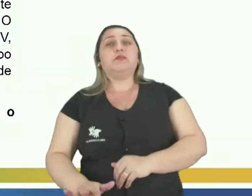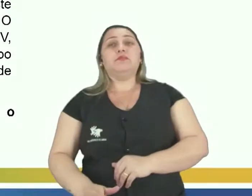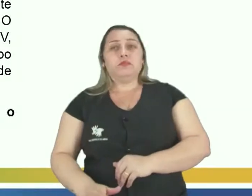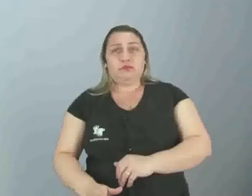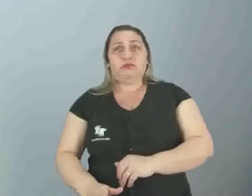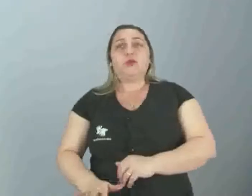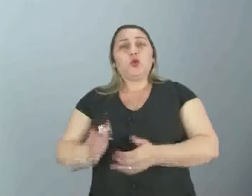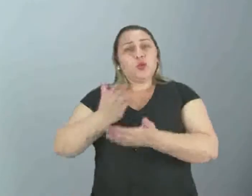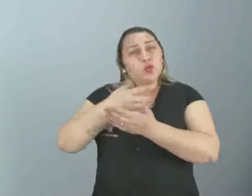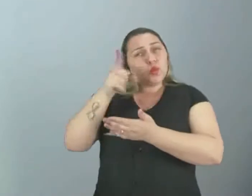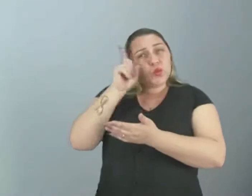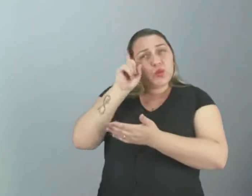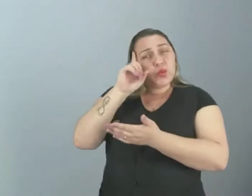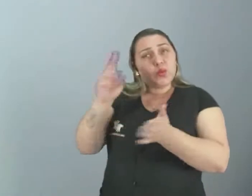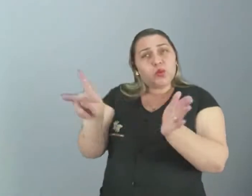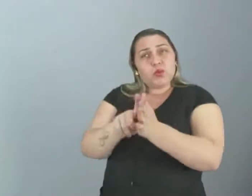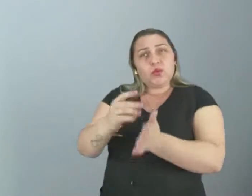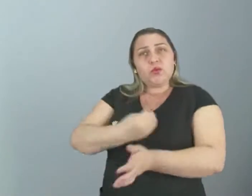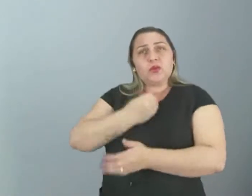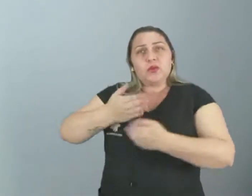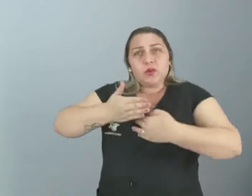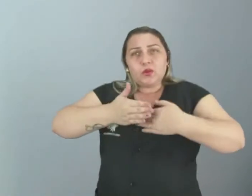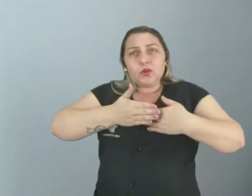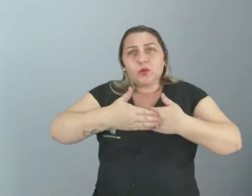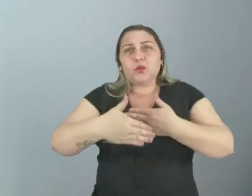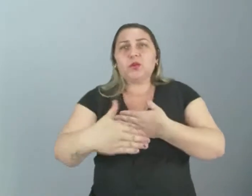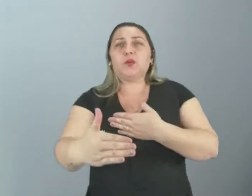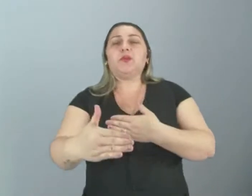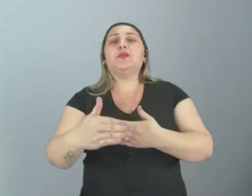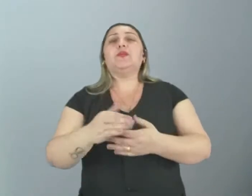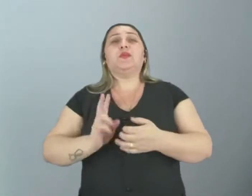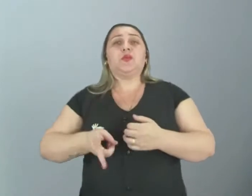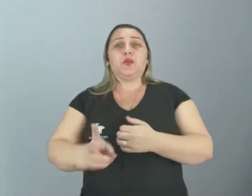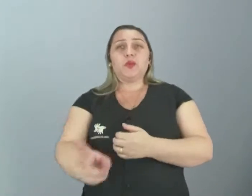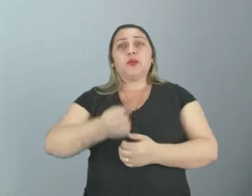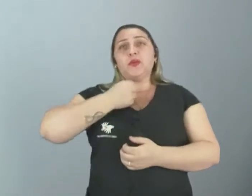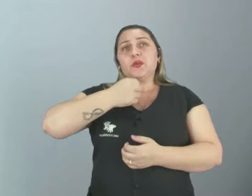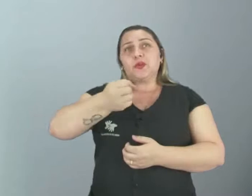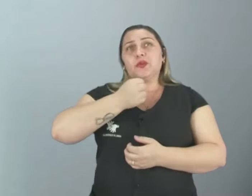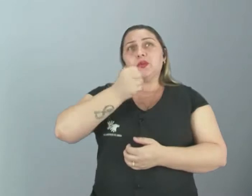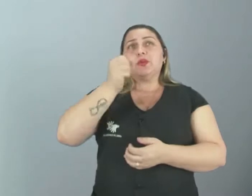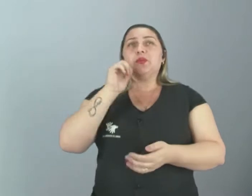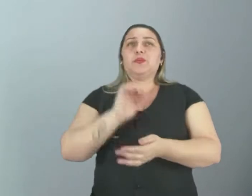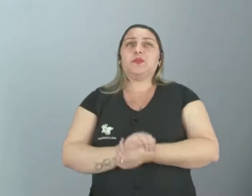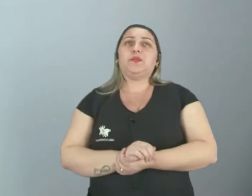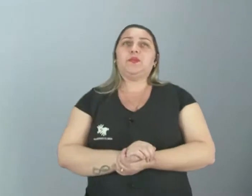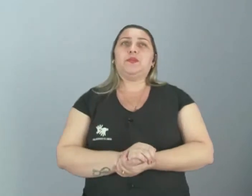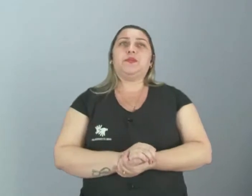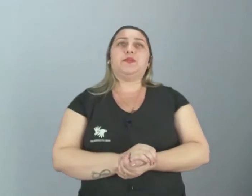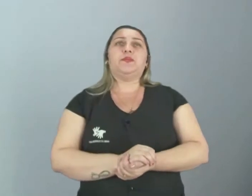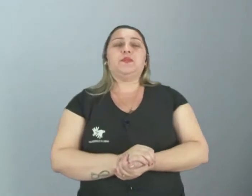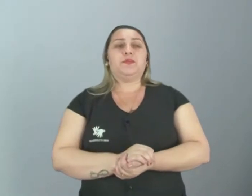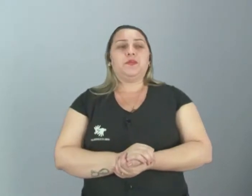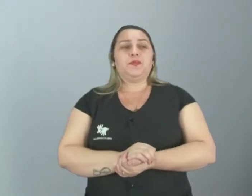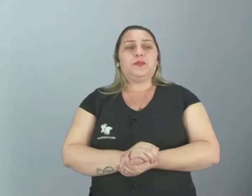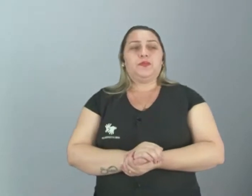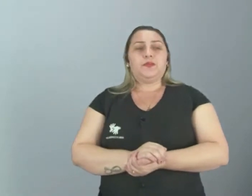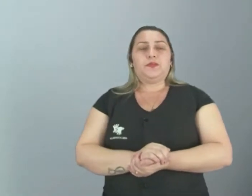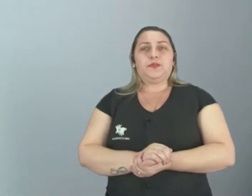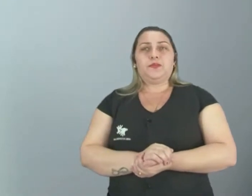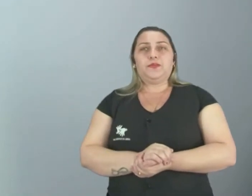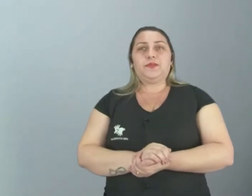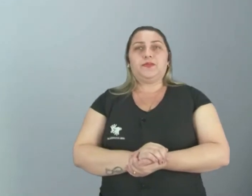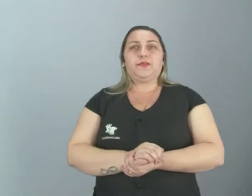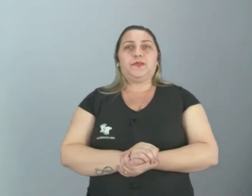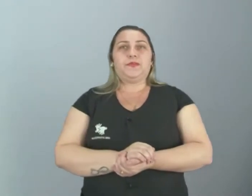já do cotidiano, da vida dele ao longo do tempo. Continuando a entrevista, a gente tem uma mensagem que Maurício